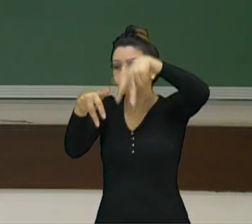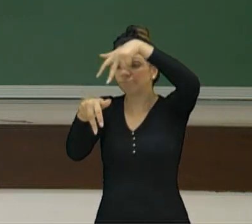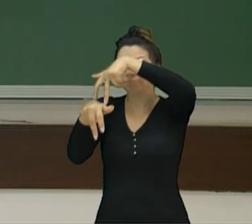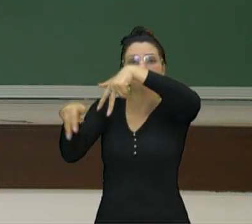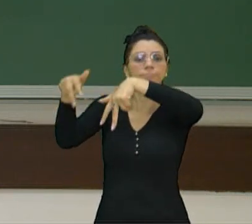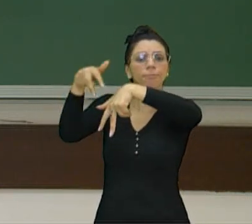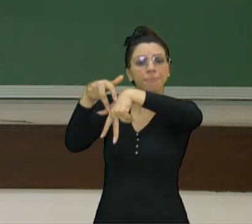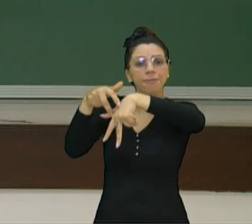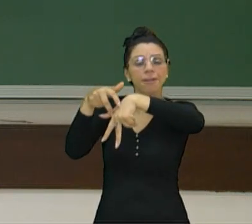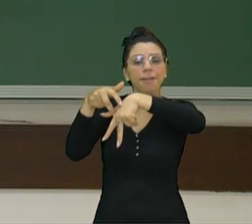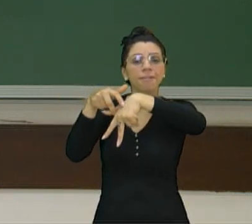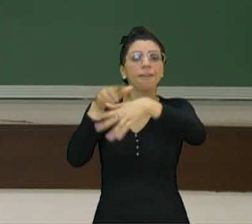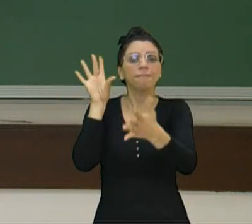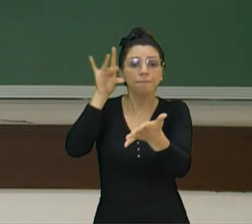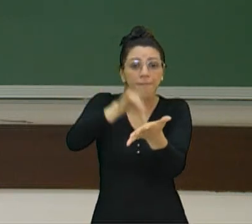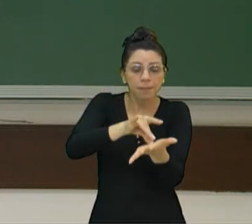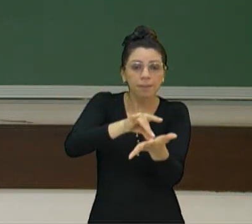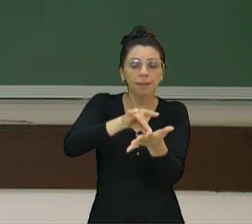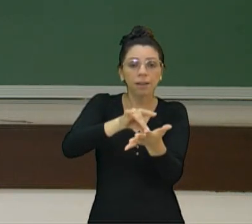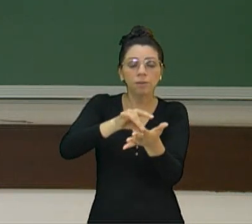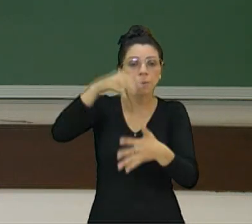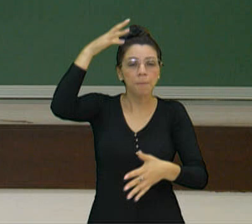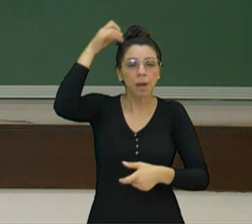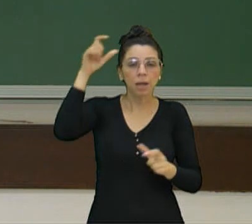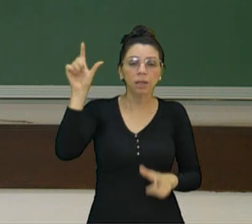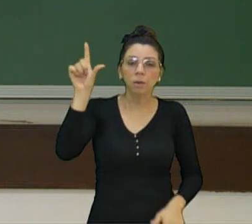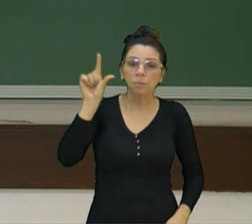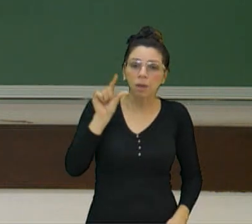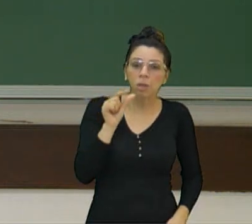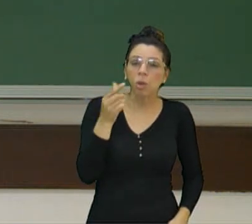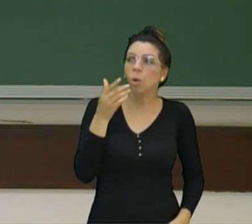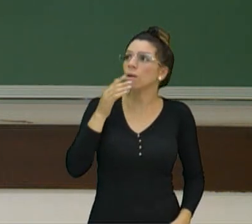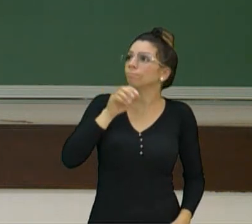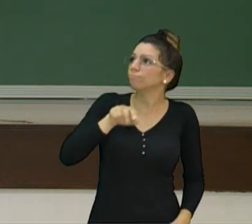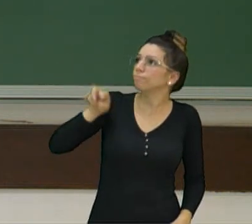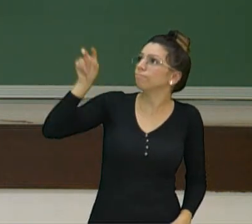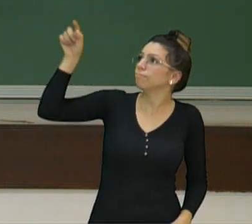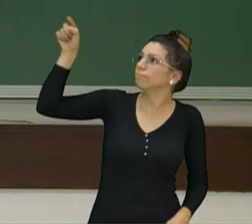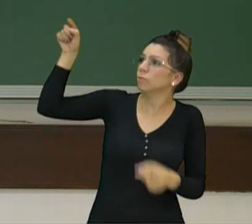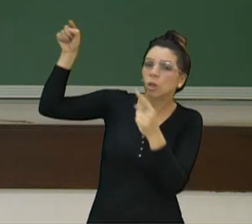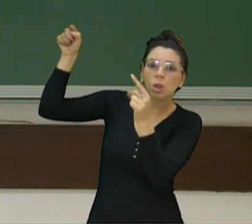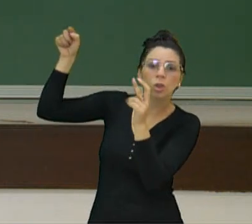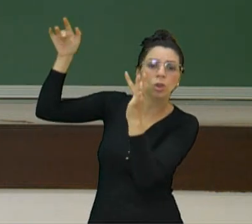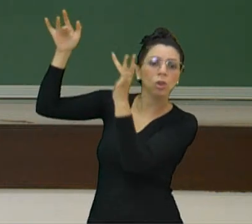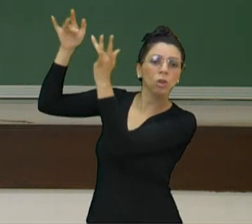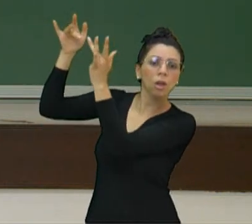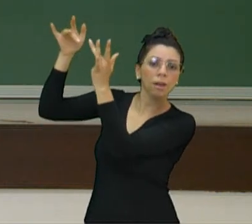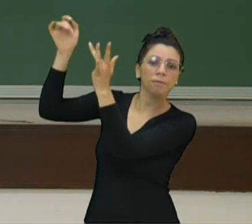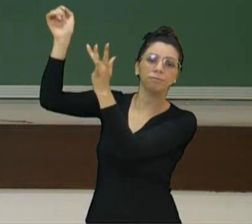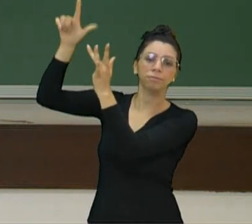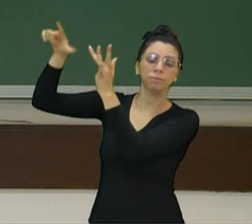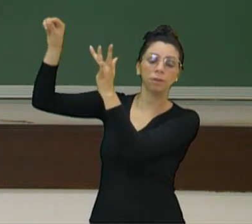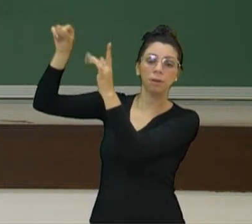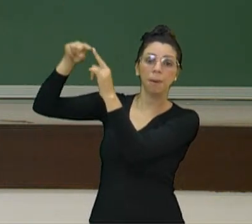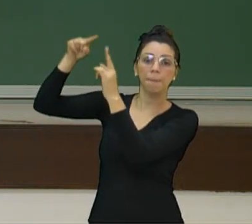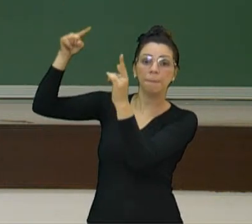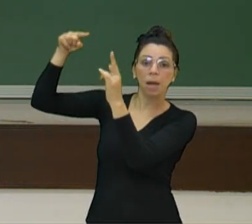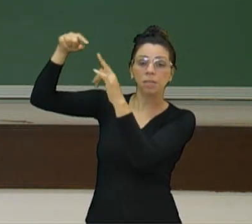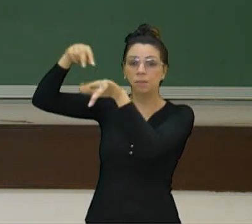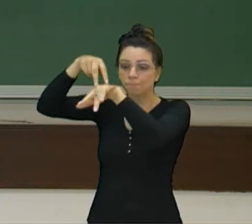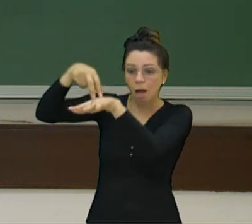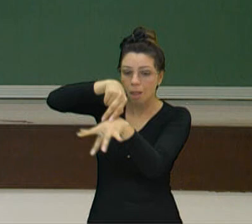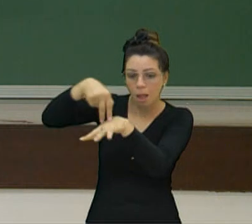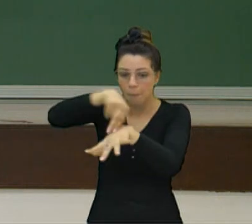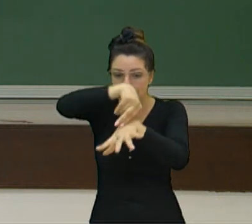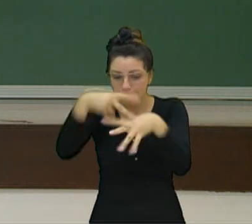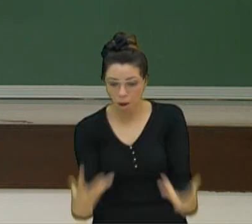o macaquinho menor estava lá em cima, conseguiu tocar a Lua. Mas nesse momento os que estavam embaixo começaram a se desequilibrar e foram